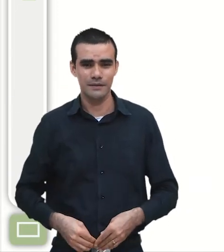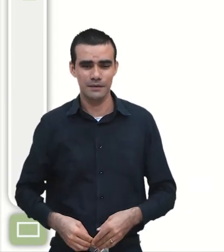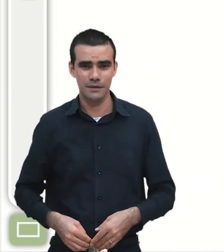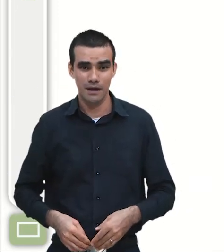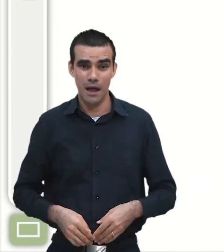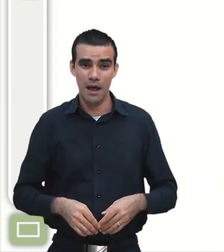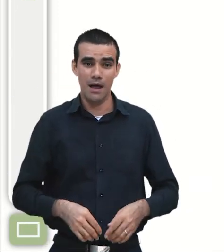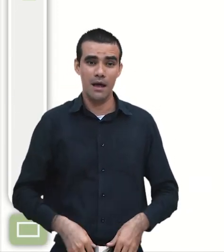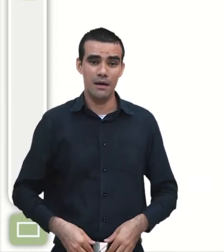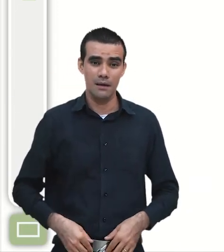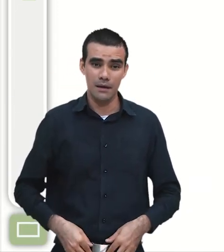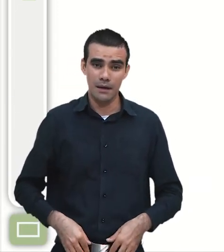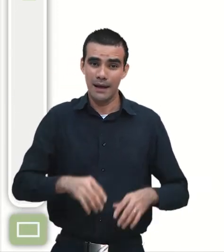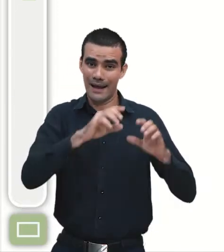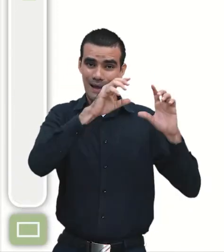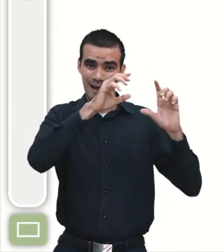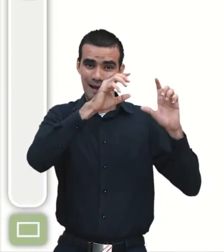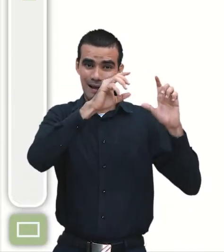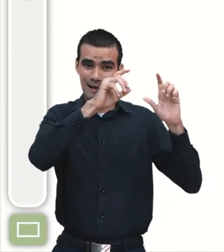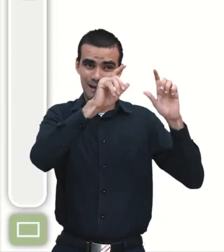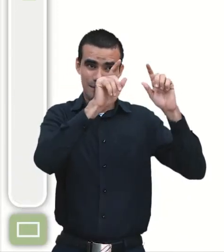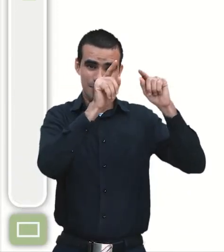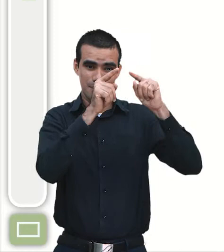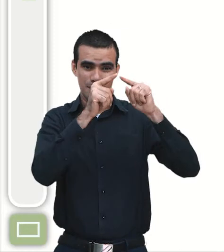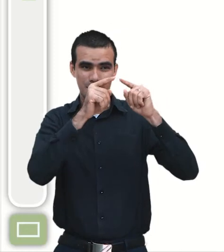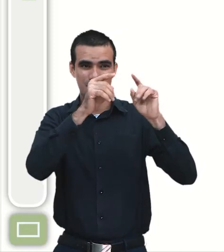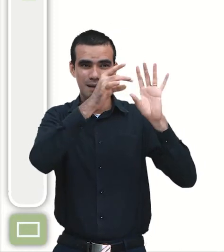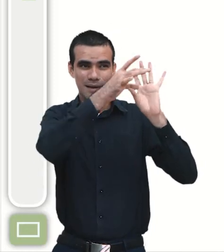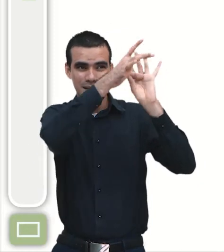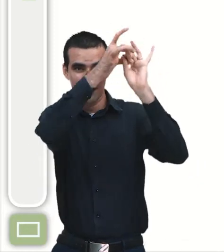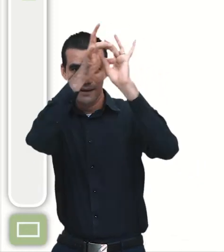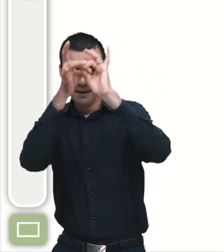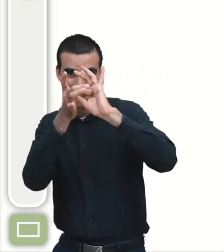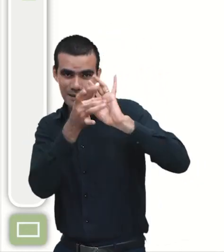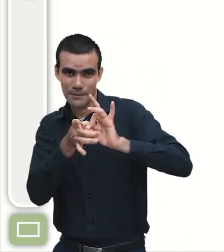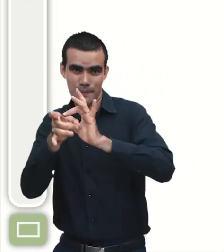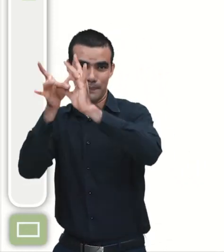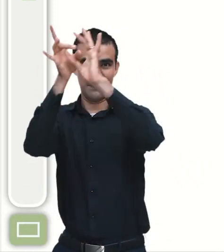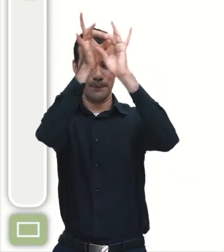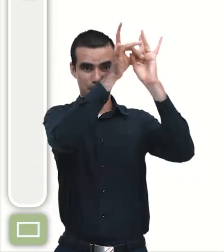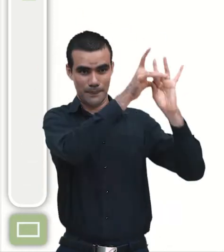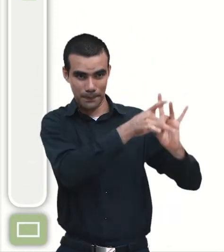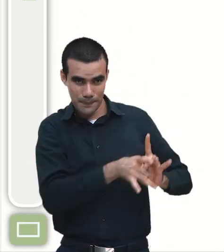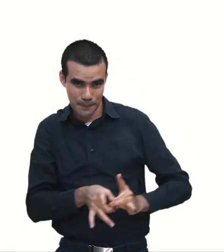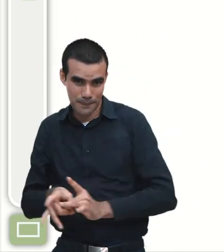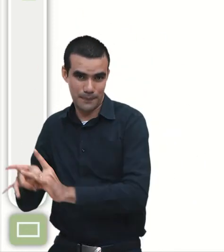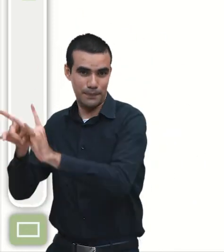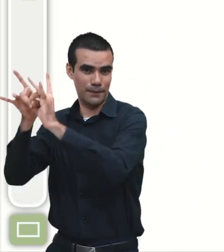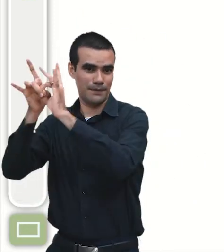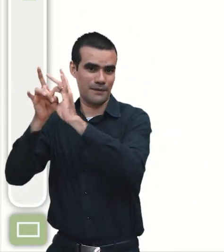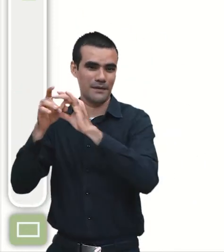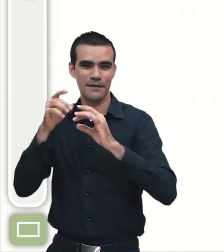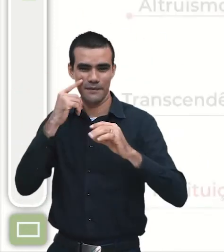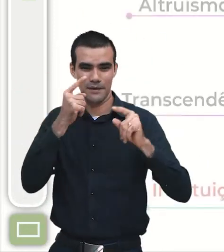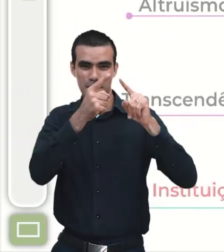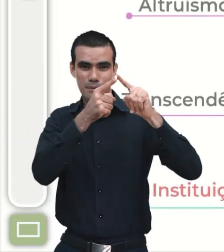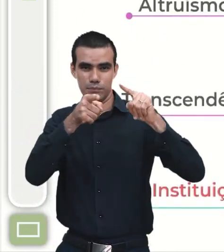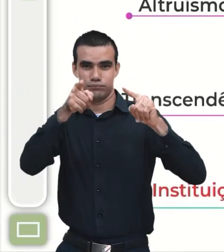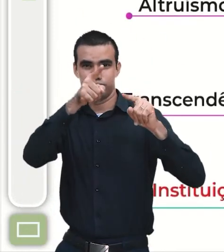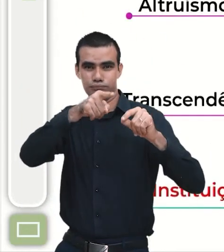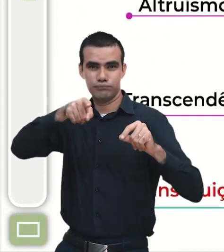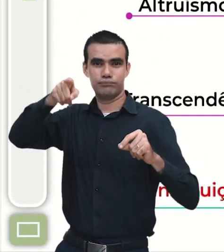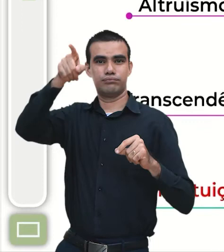Todos os elementos vão convergir, vão se encontrar e vão se reencontrar. Portanto, quando a gente fala